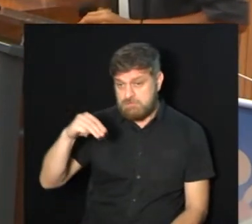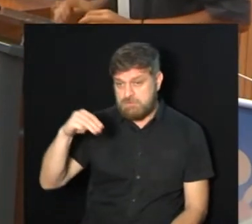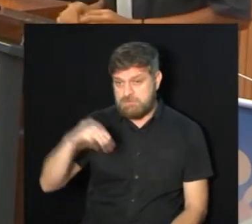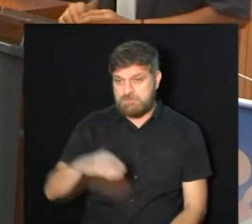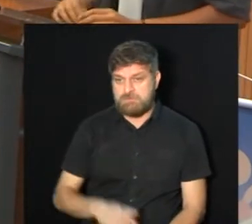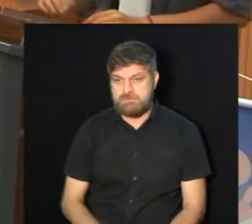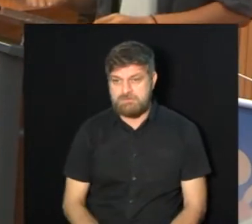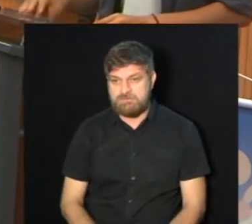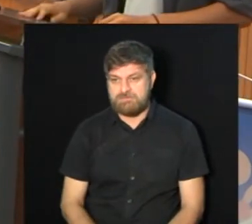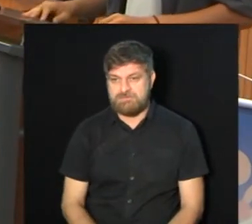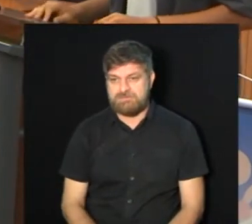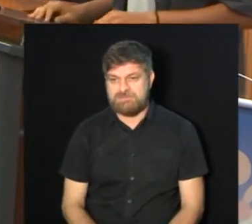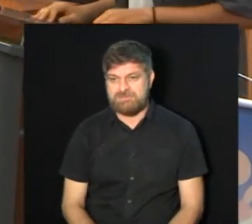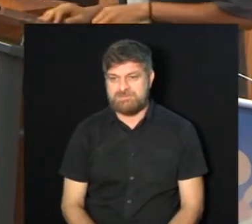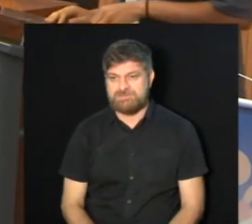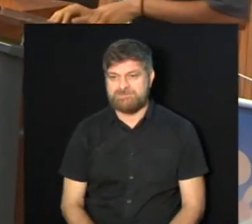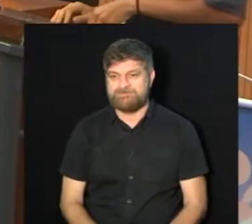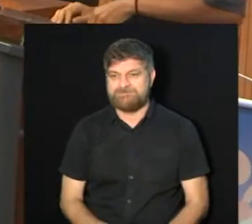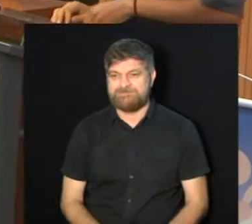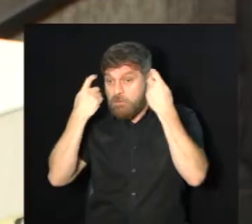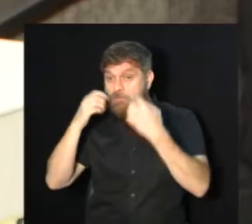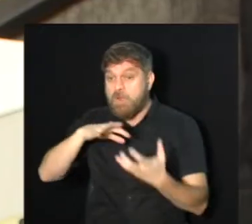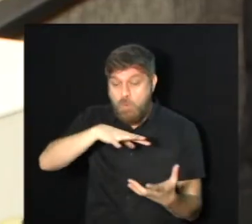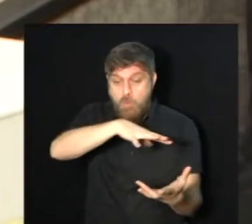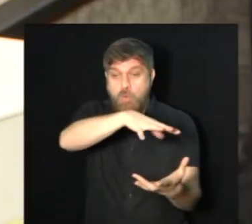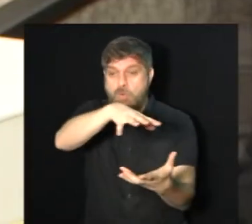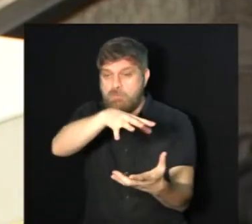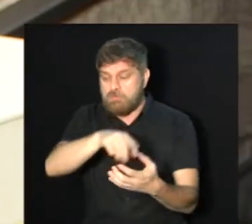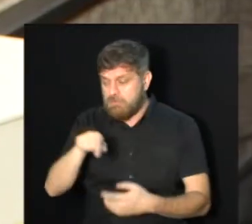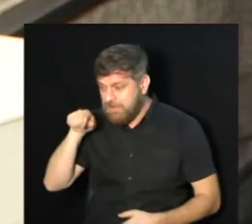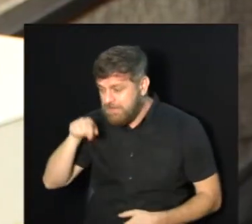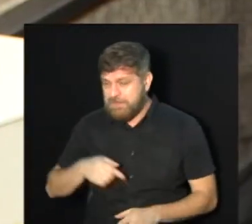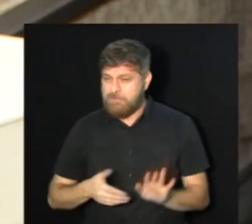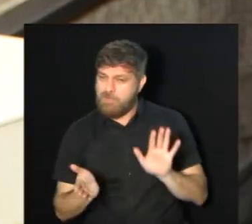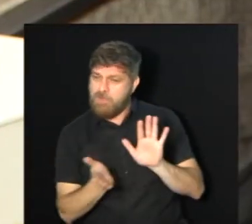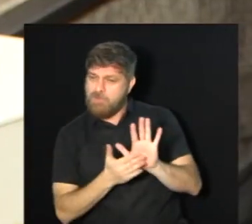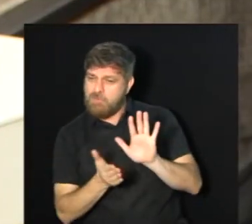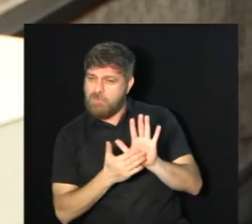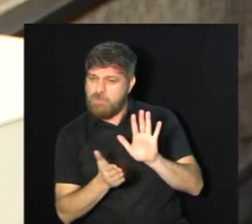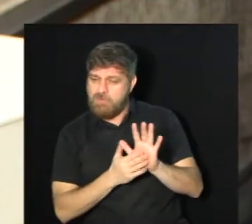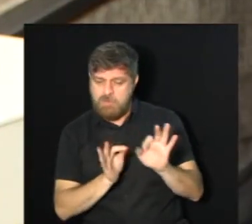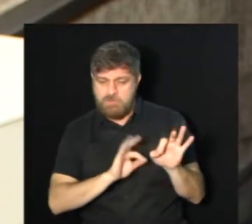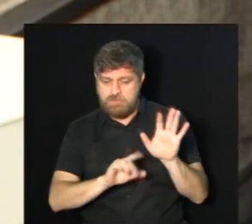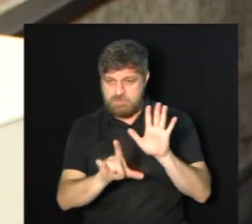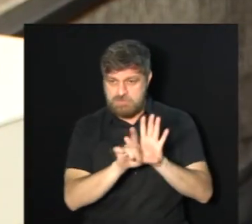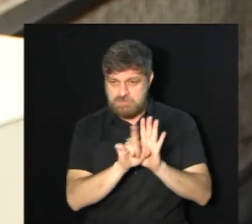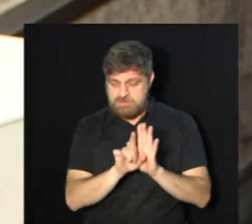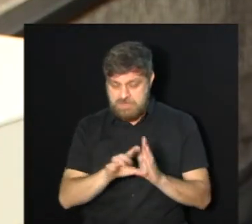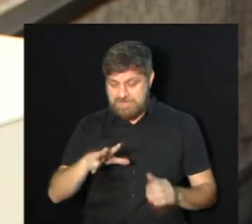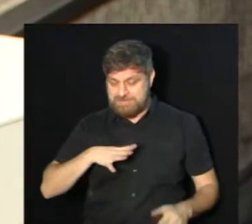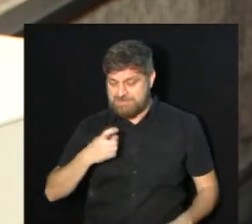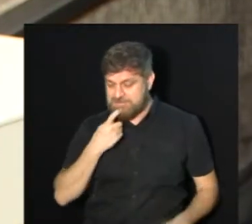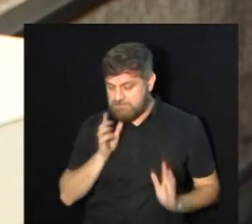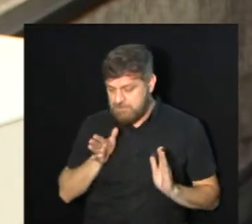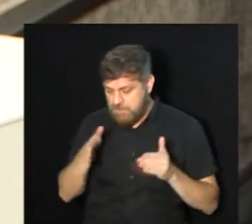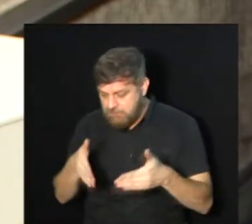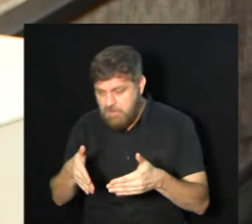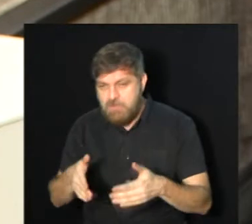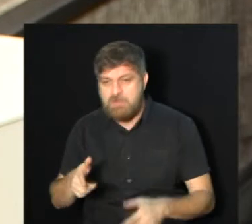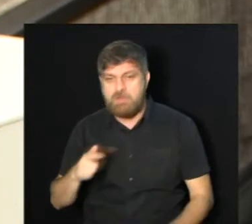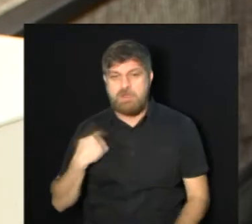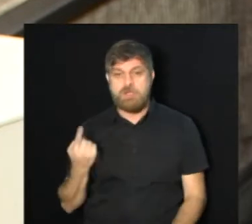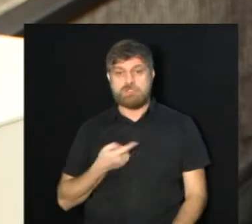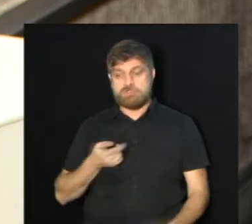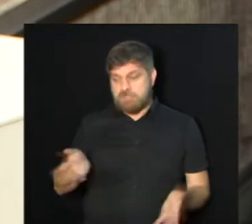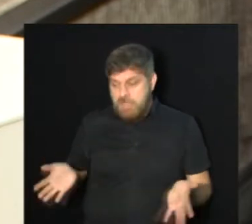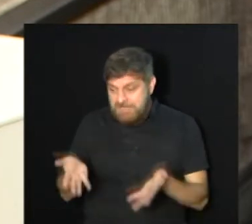escolas trabalhem conteúdos relacionados ao tema. Eles não só propõem projetos de lei que são votados aqui, mas a gente também